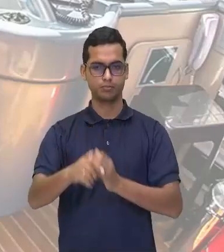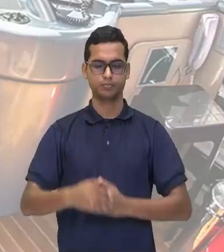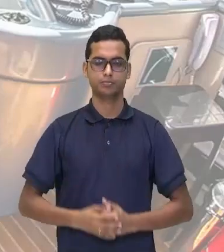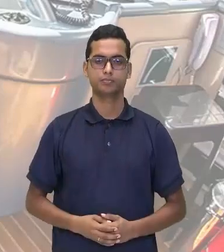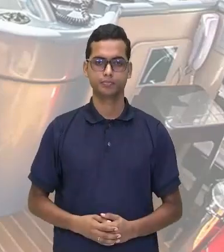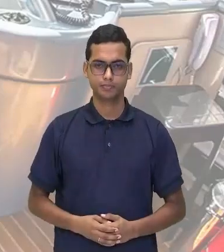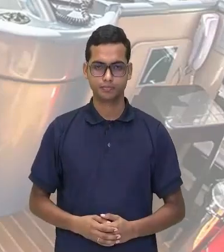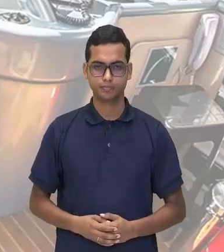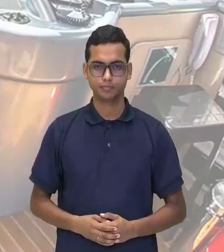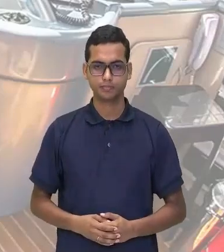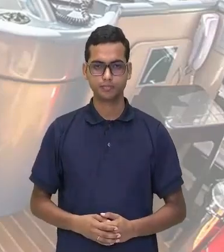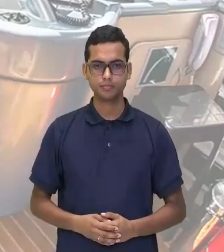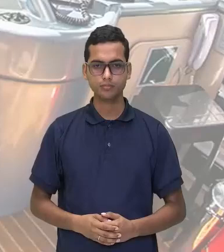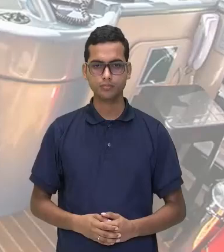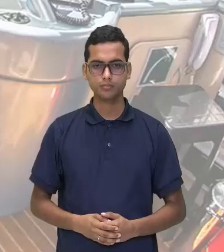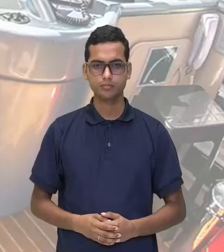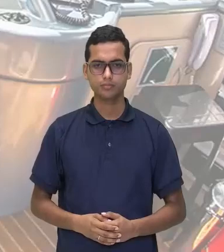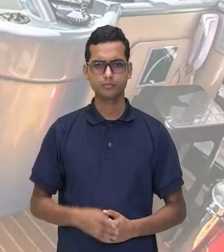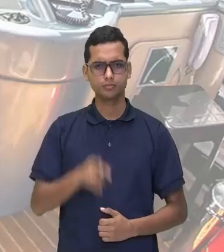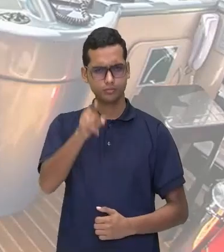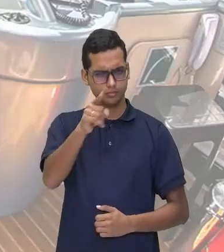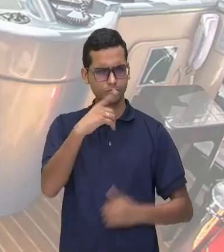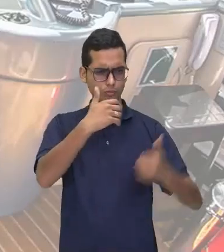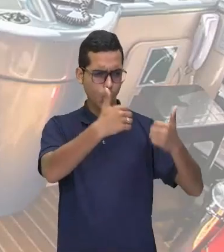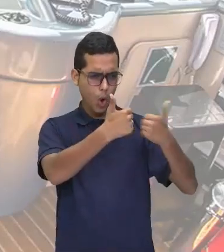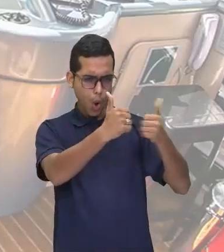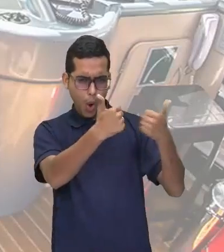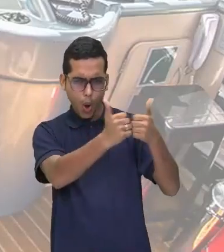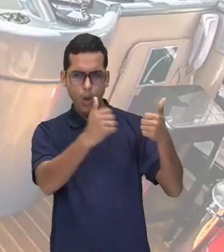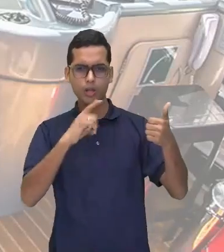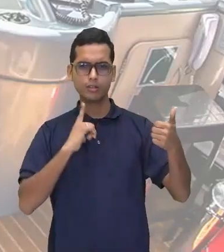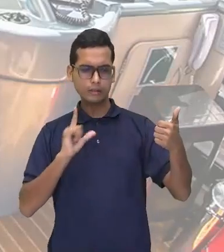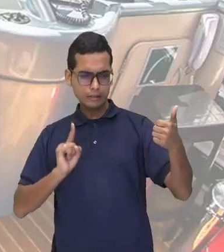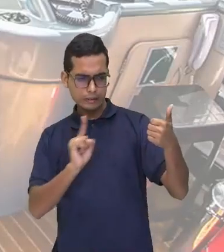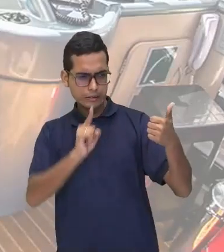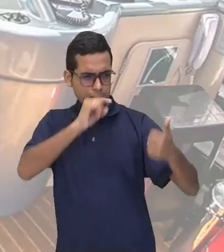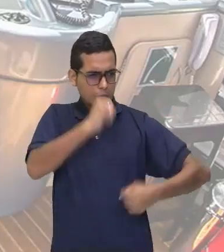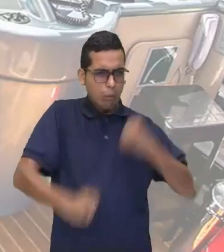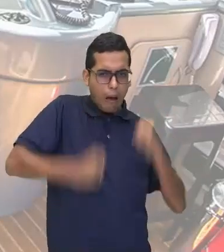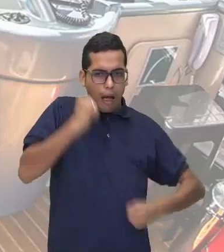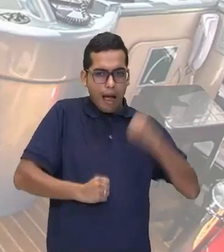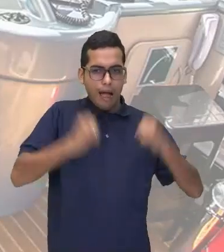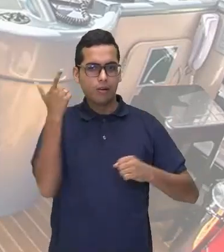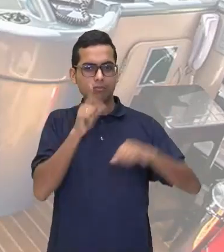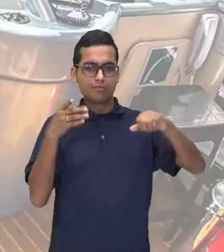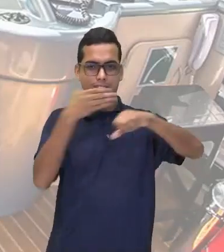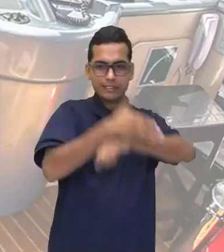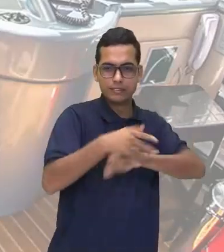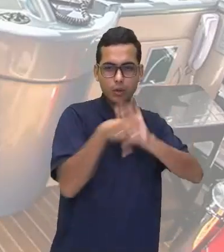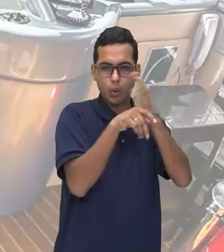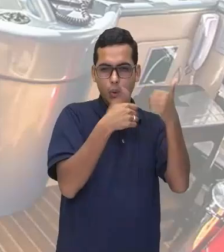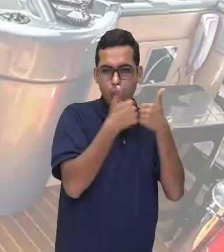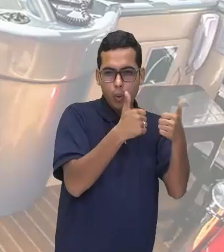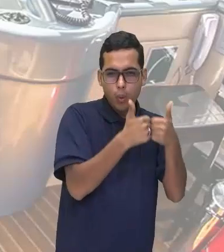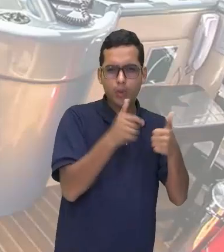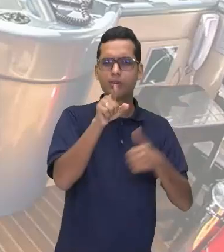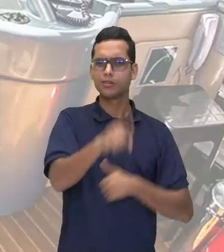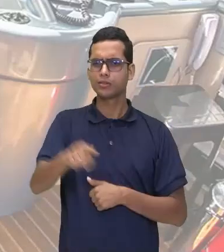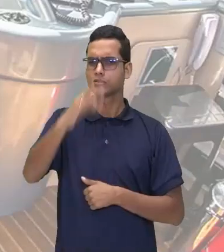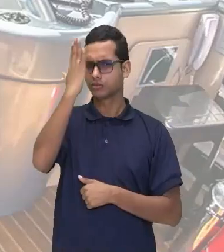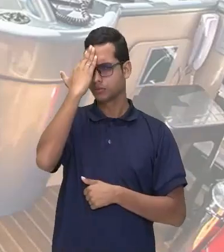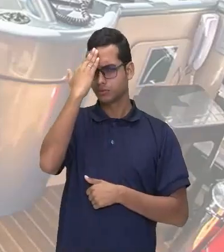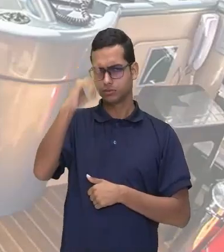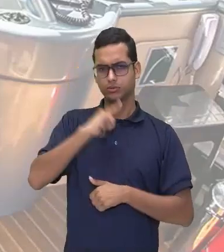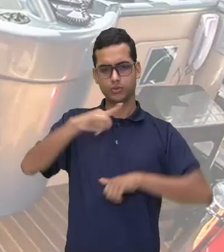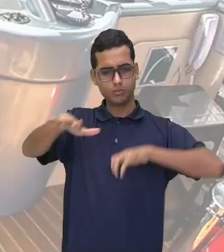já correram atrás de um ônibus? Quem já correu já sabe que existe aí, neste caso, um movimento que é